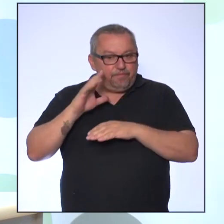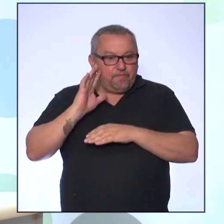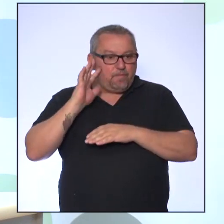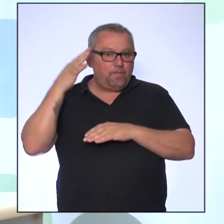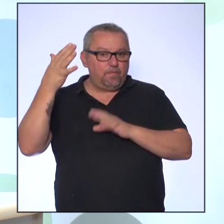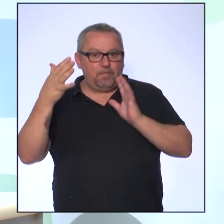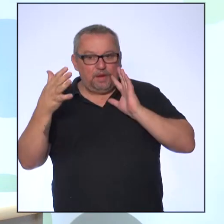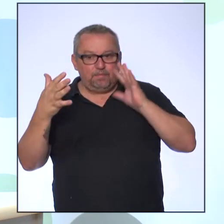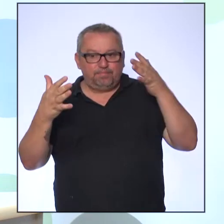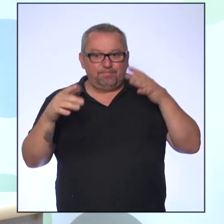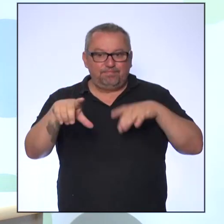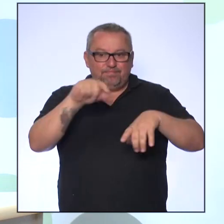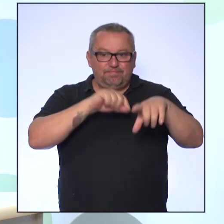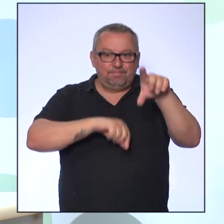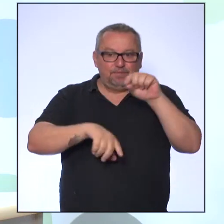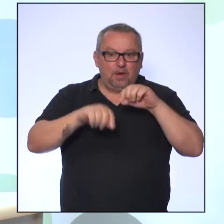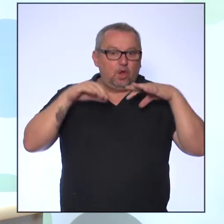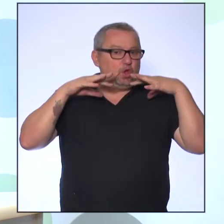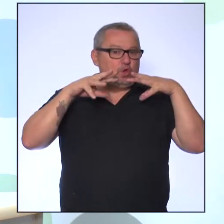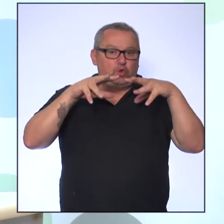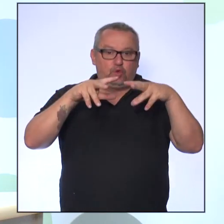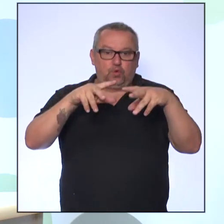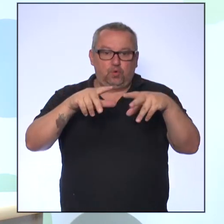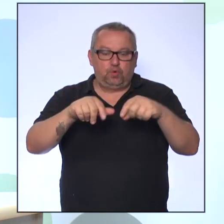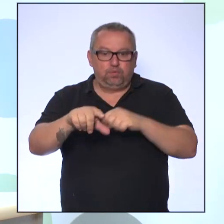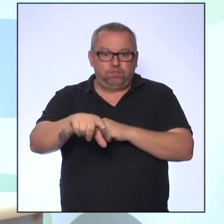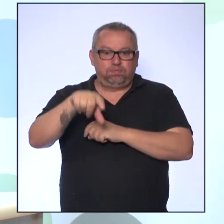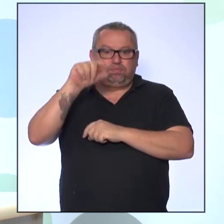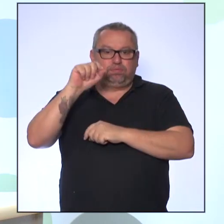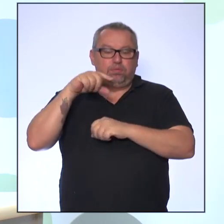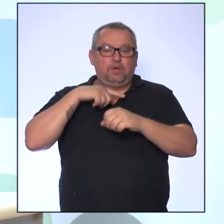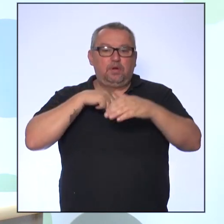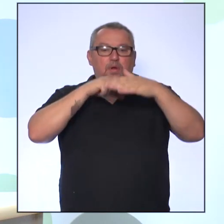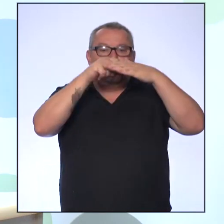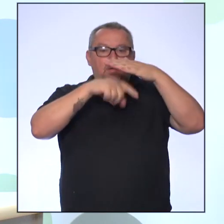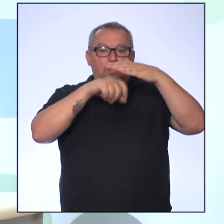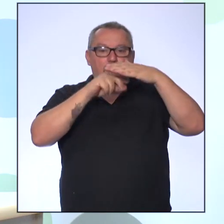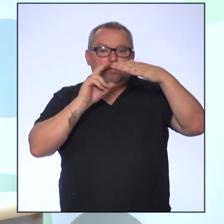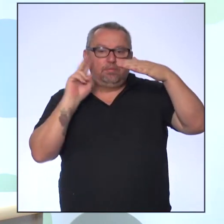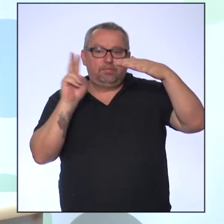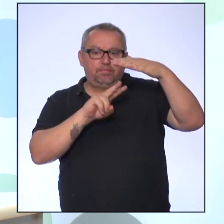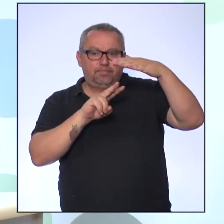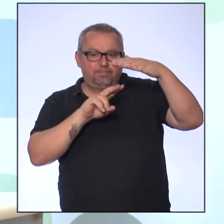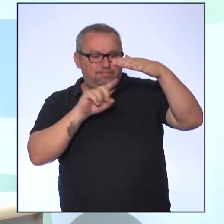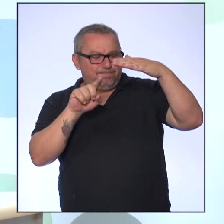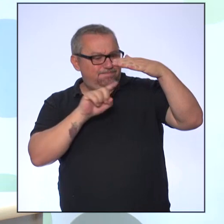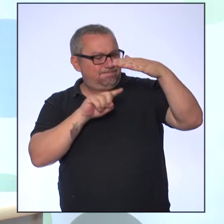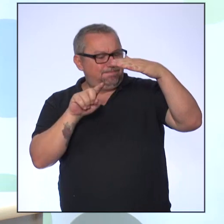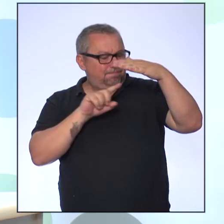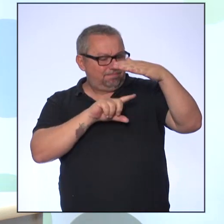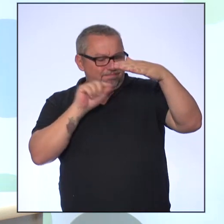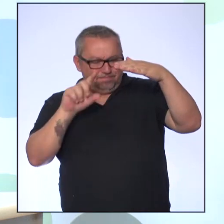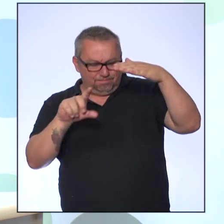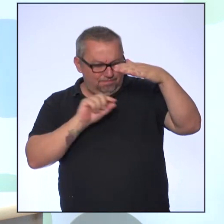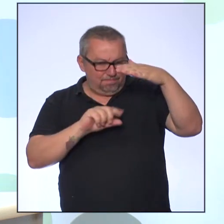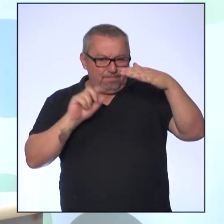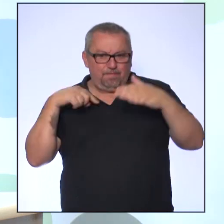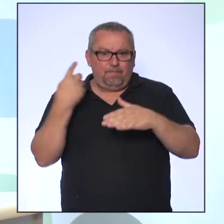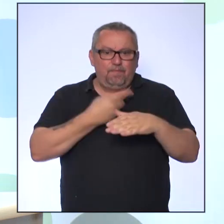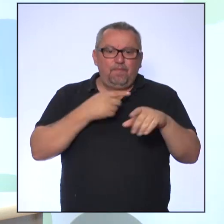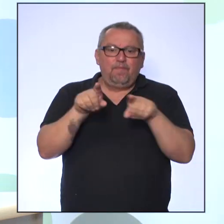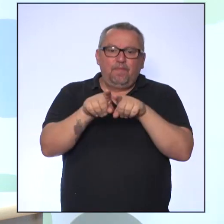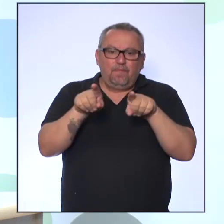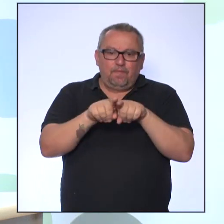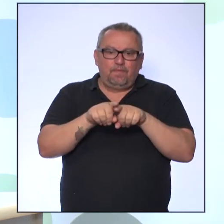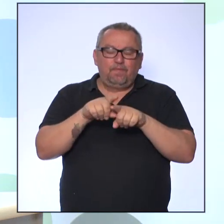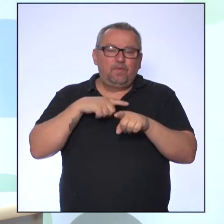decisões. Todas as decisões que nós temos no fluxograma e nós olhamos é para ver se nós também não